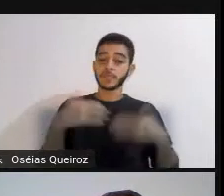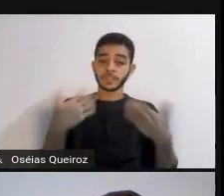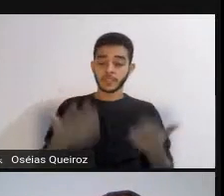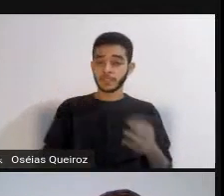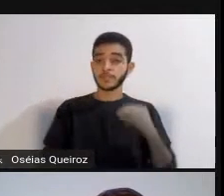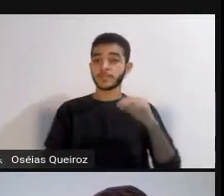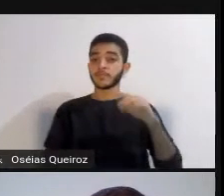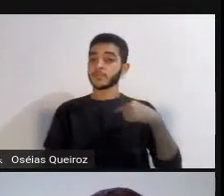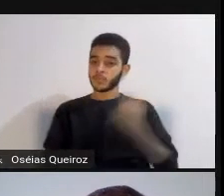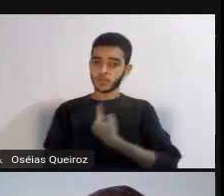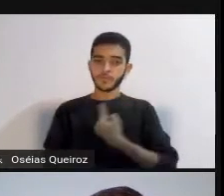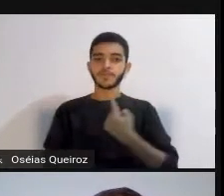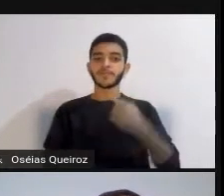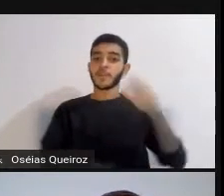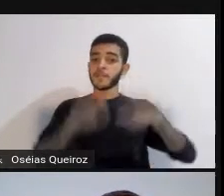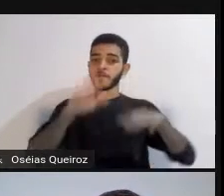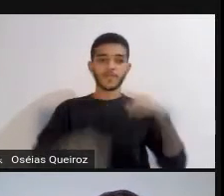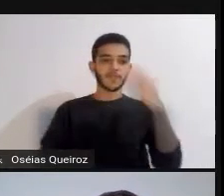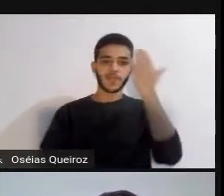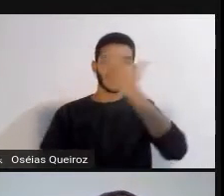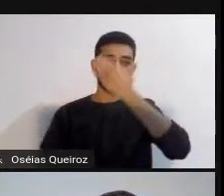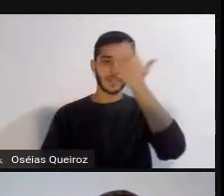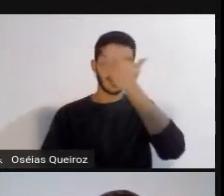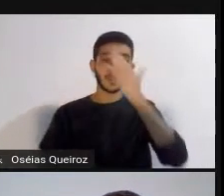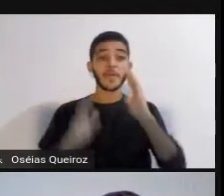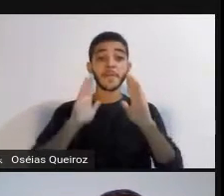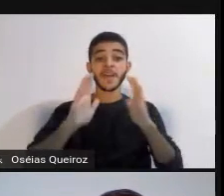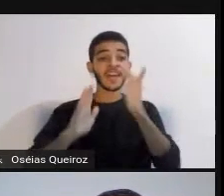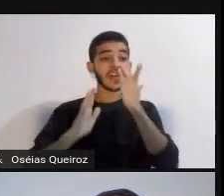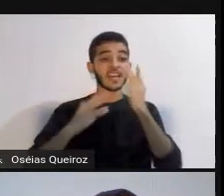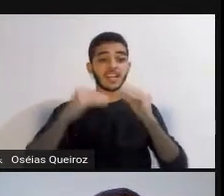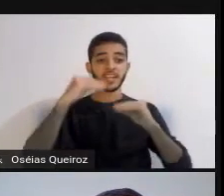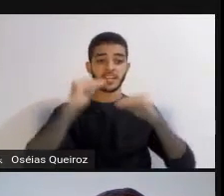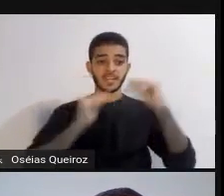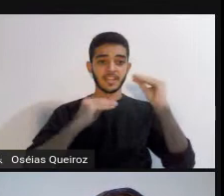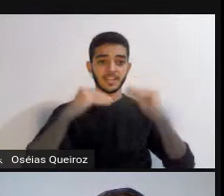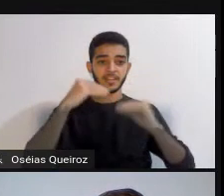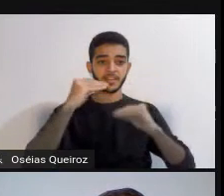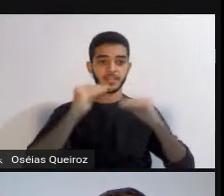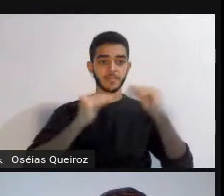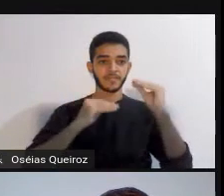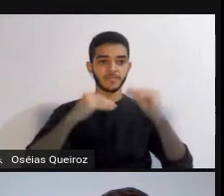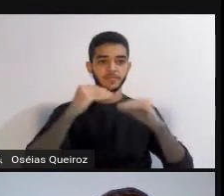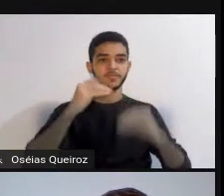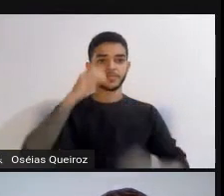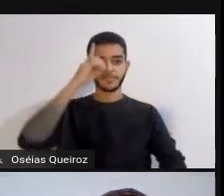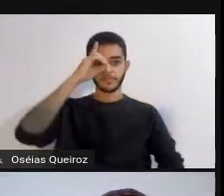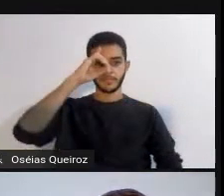de muitas vezes não ser visível, o microplástico está contido no nosso cotidiano.